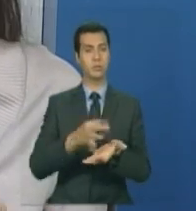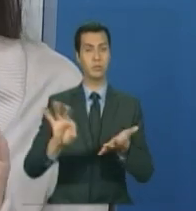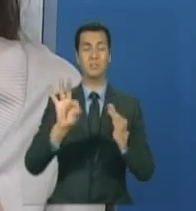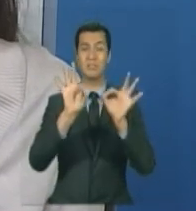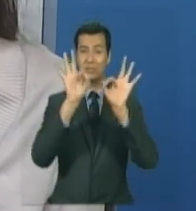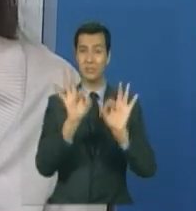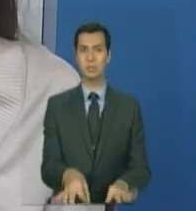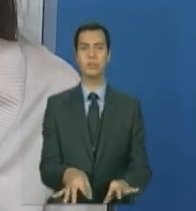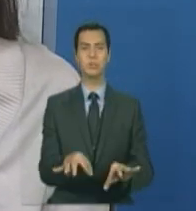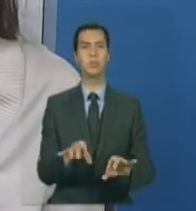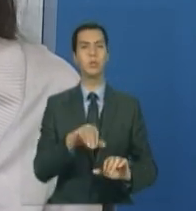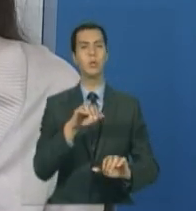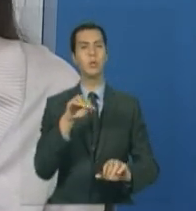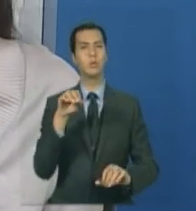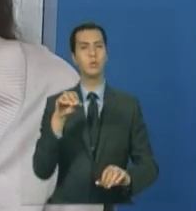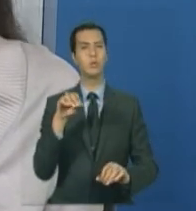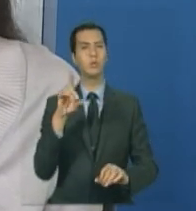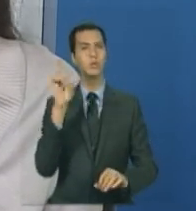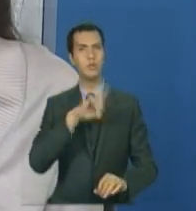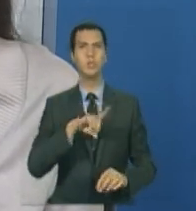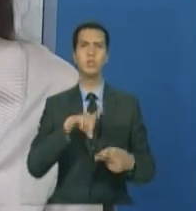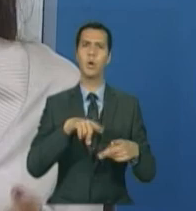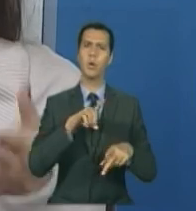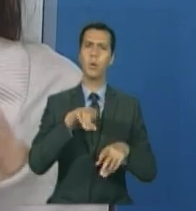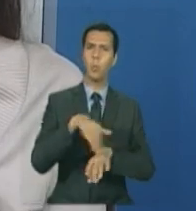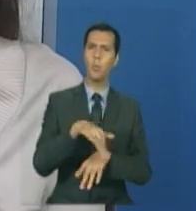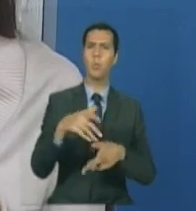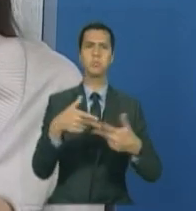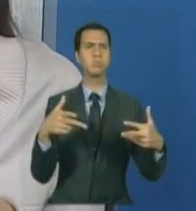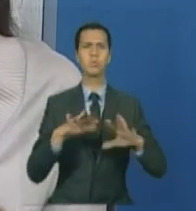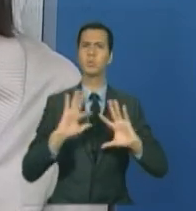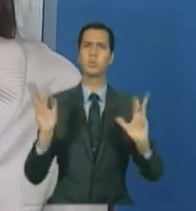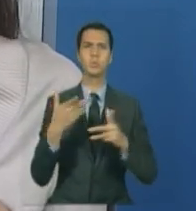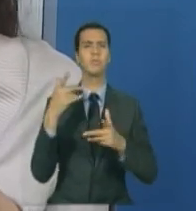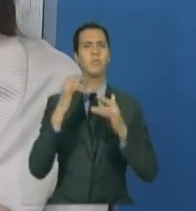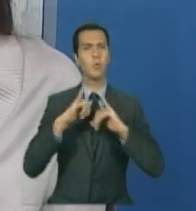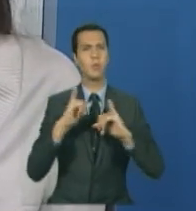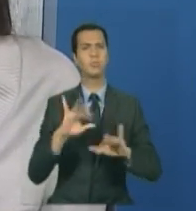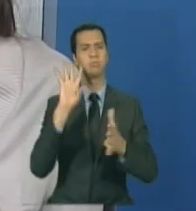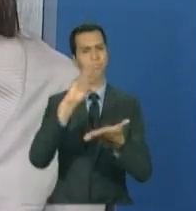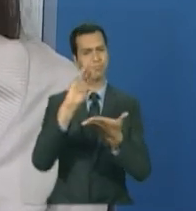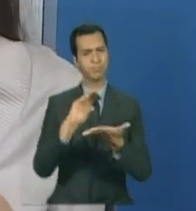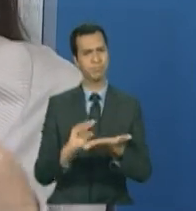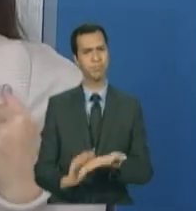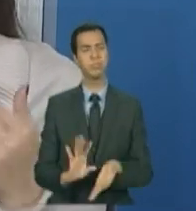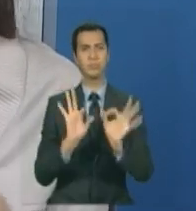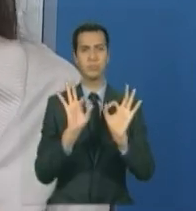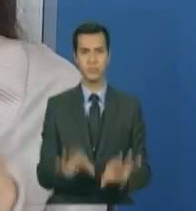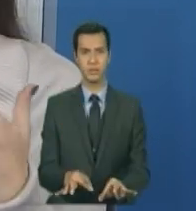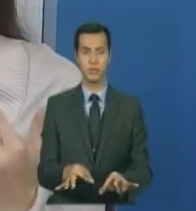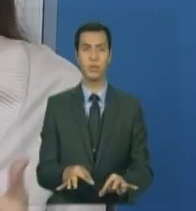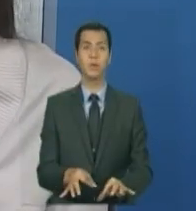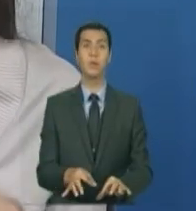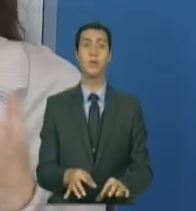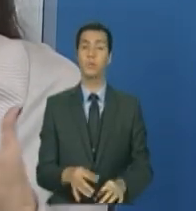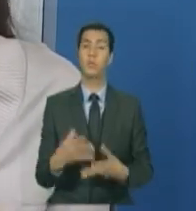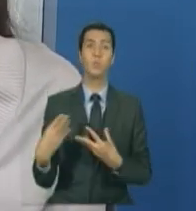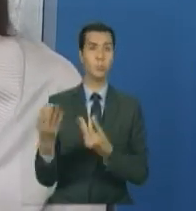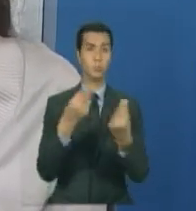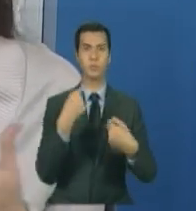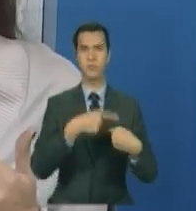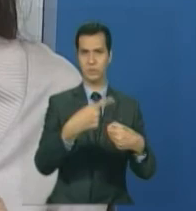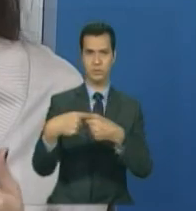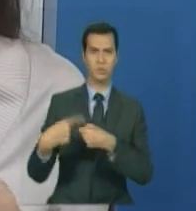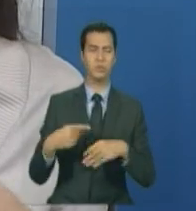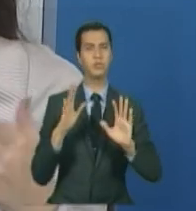importância. Sem essa atualização, eles não recebem a senha. Nós começamos o envio das senhas em julho, muitos municípios já entraram, já